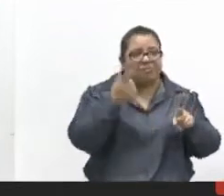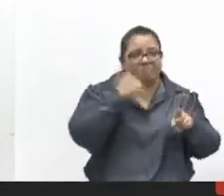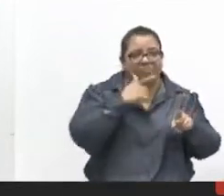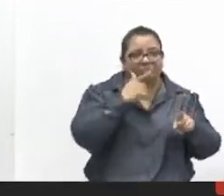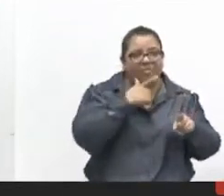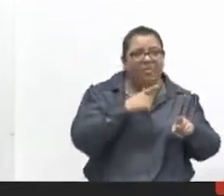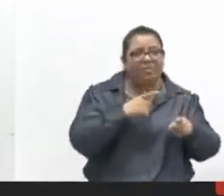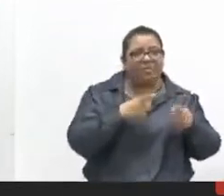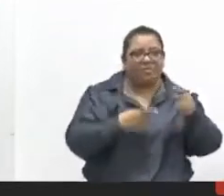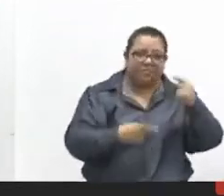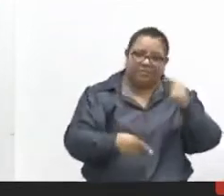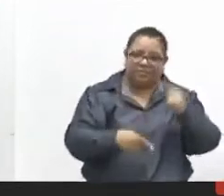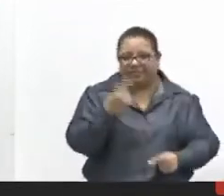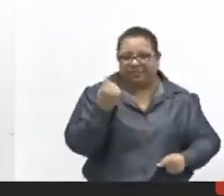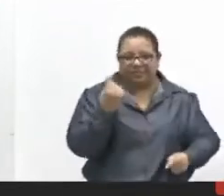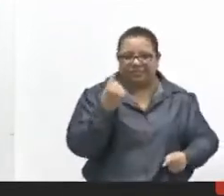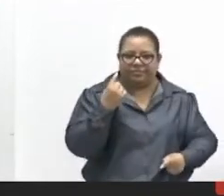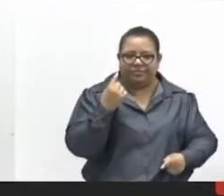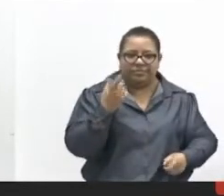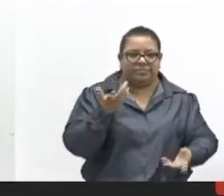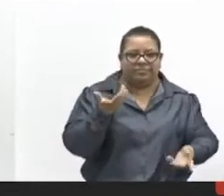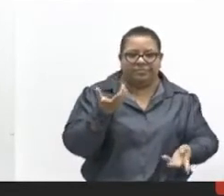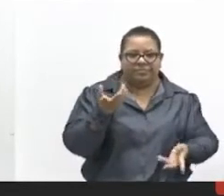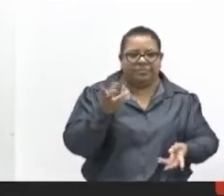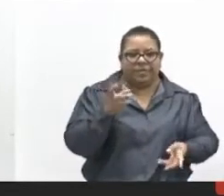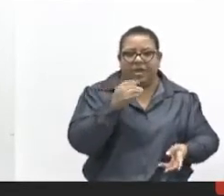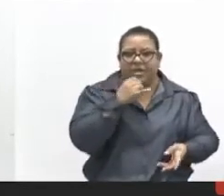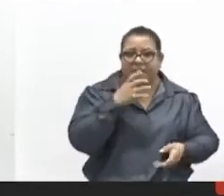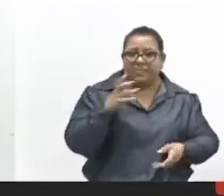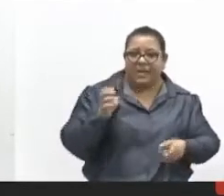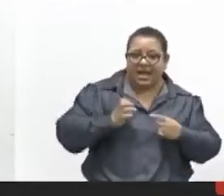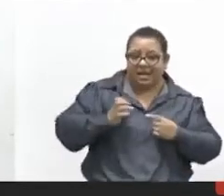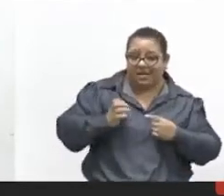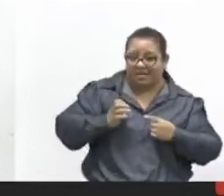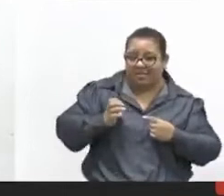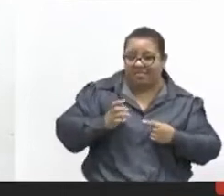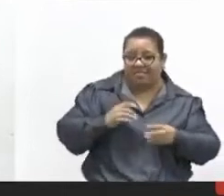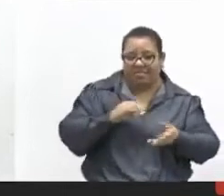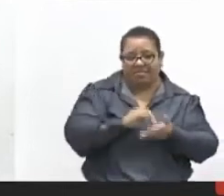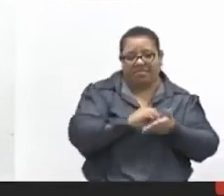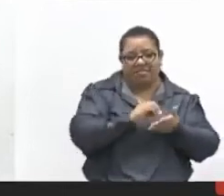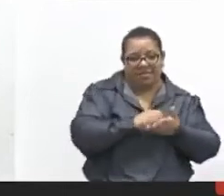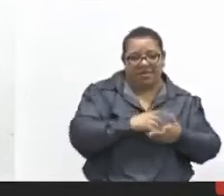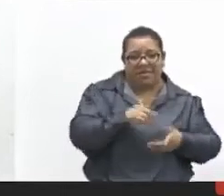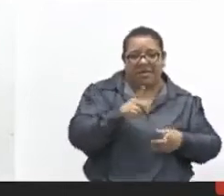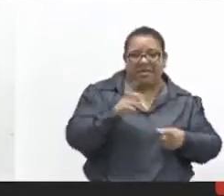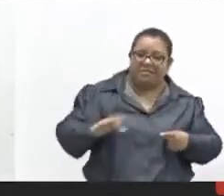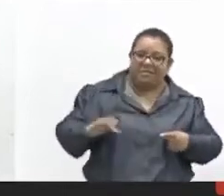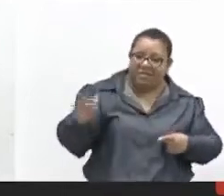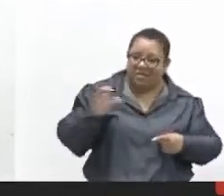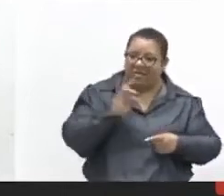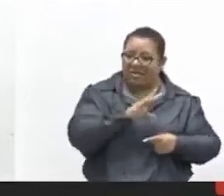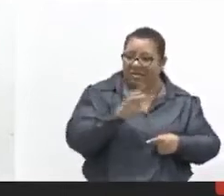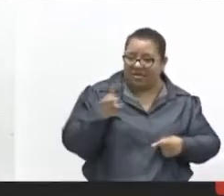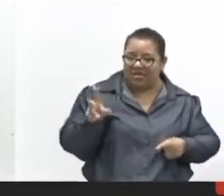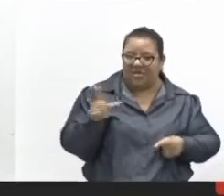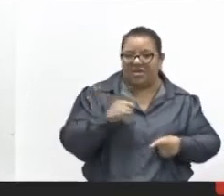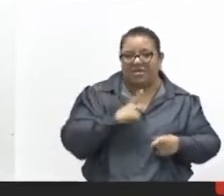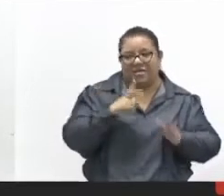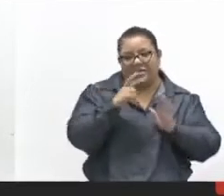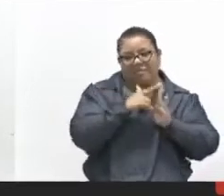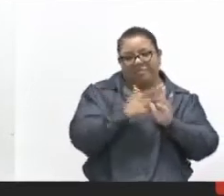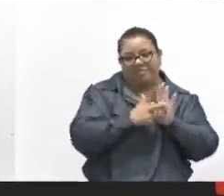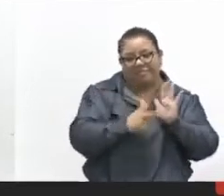não condizentes com o ambiente universitário escolar, nos termos das resoluções que são das universidades, cada universidade tem as suas